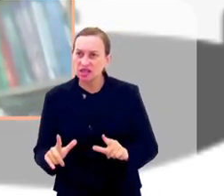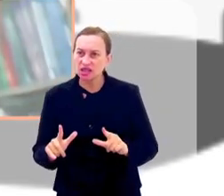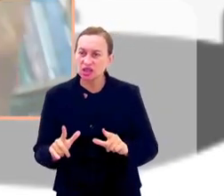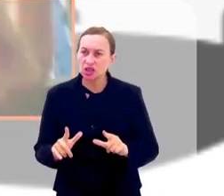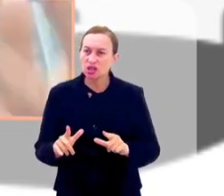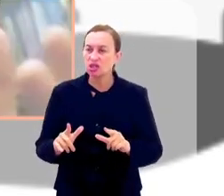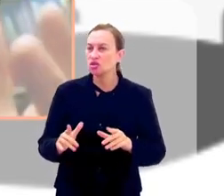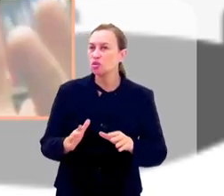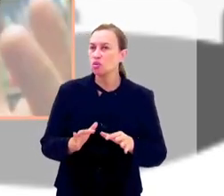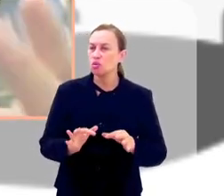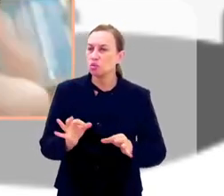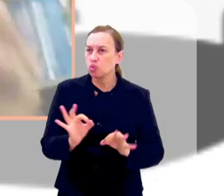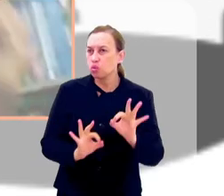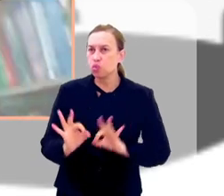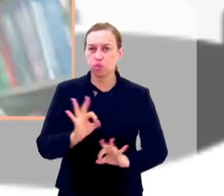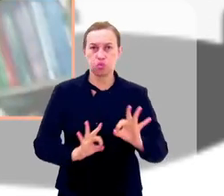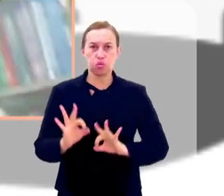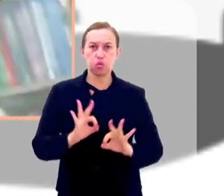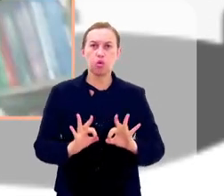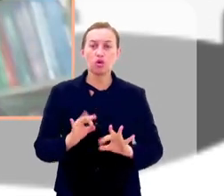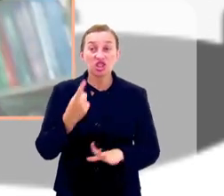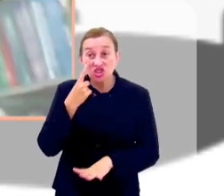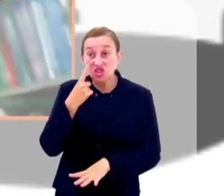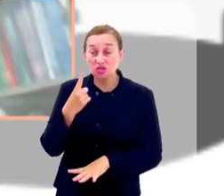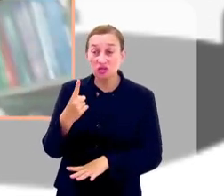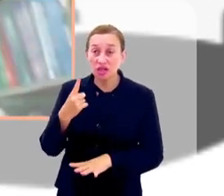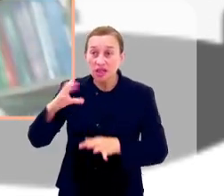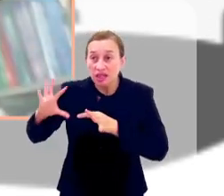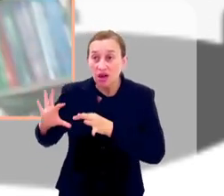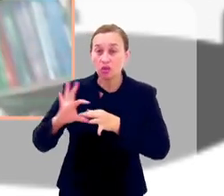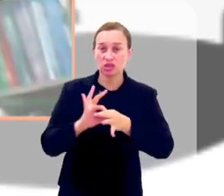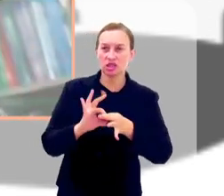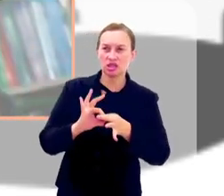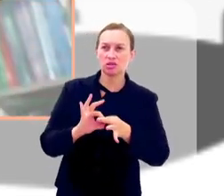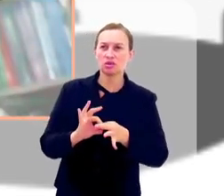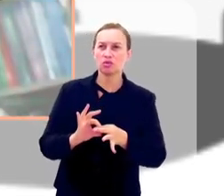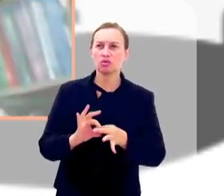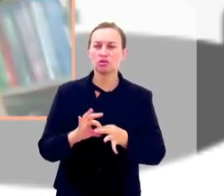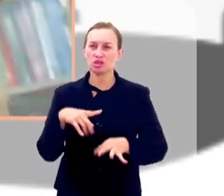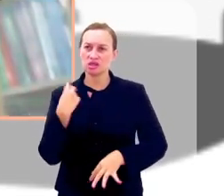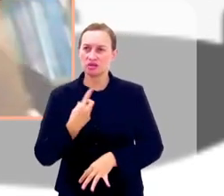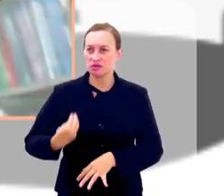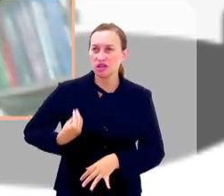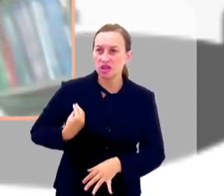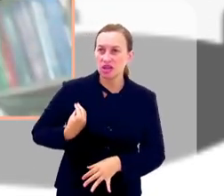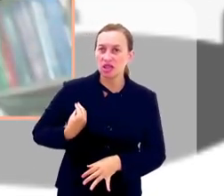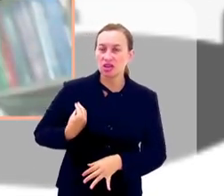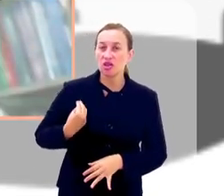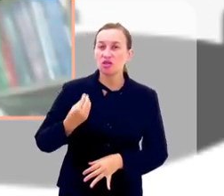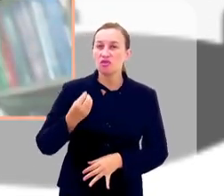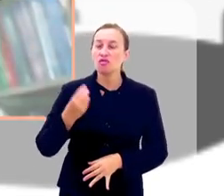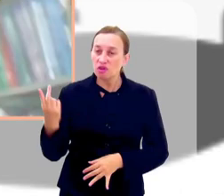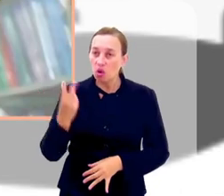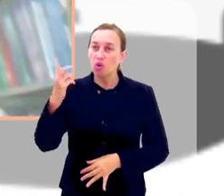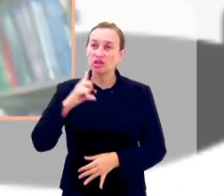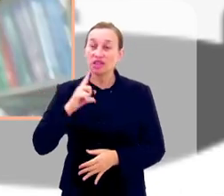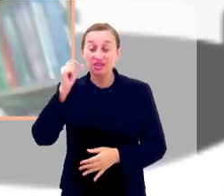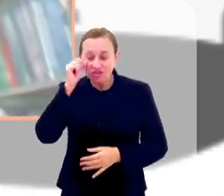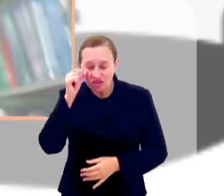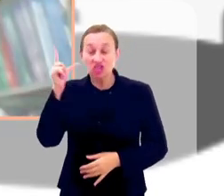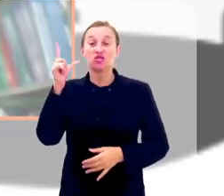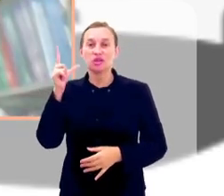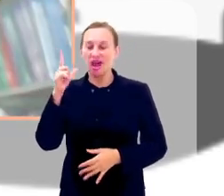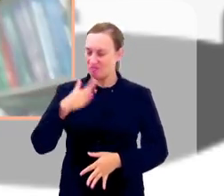de autorrealização quando a gente vê que está conectado com o nosso propósito. Vale a pena eu levantar da cama. A